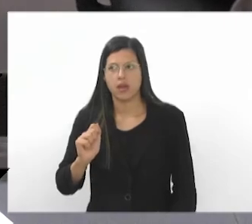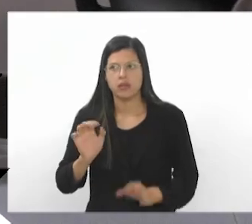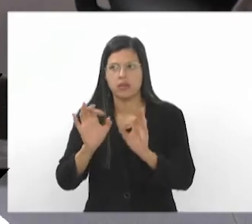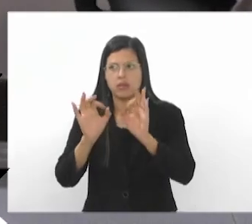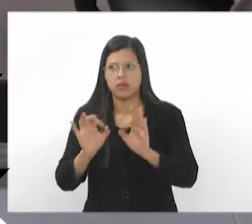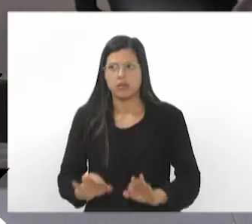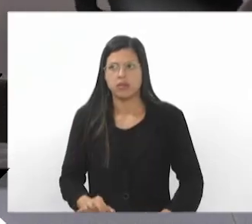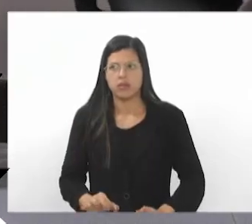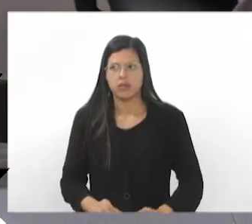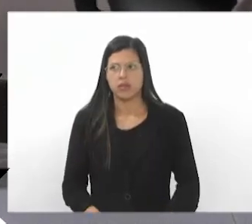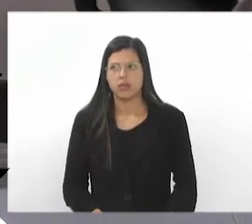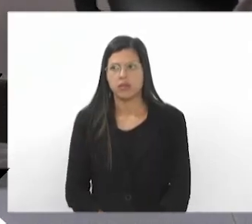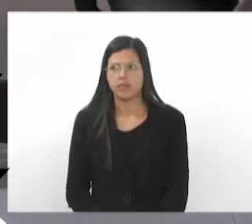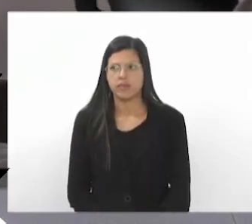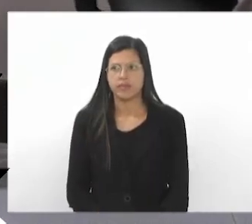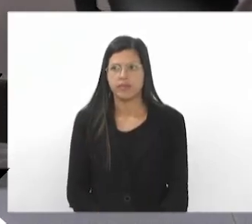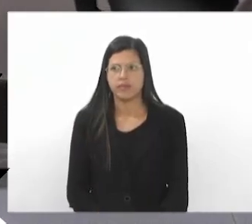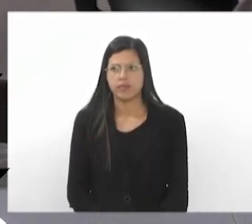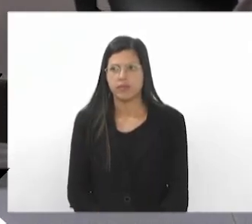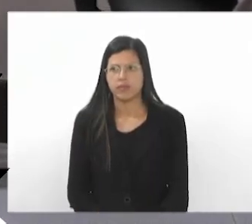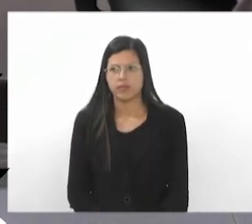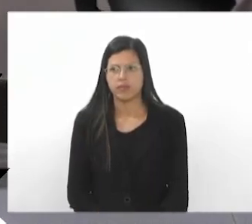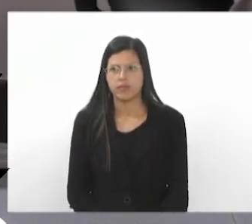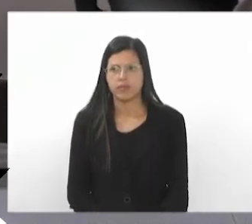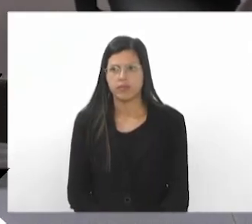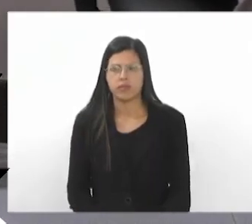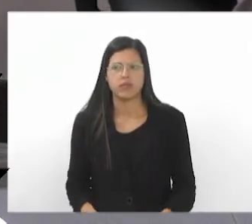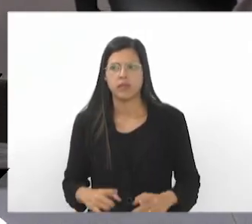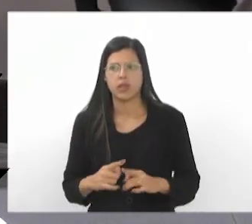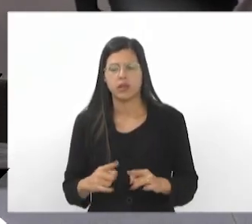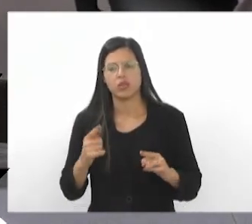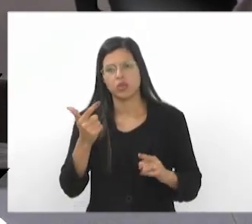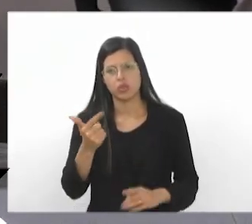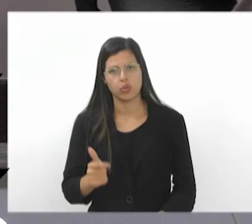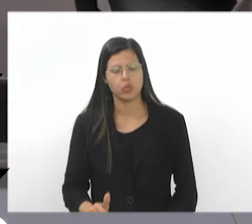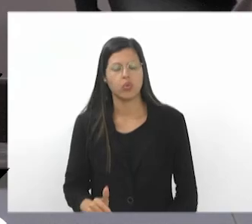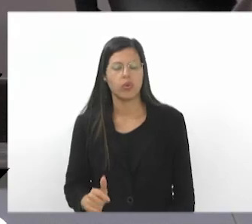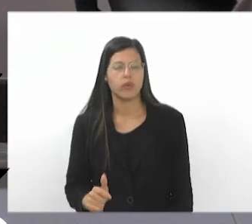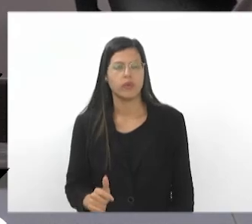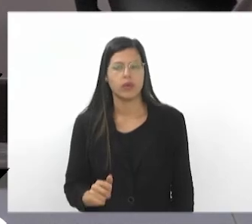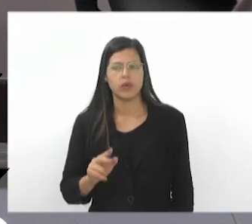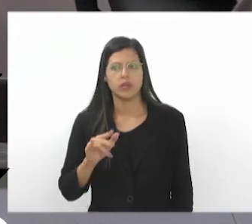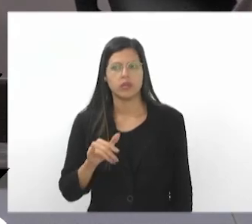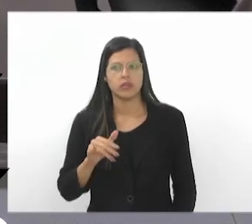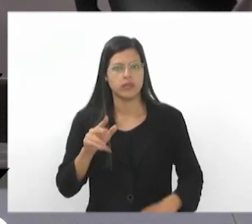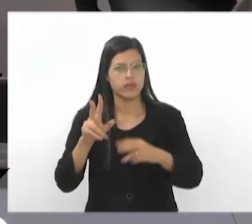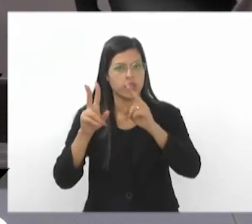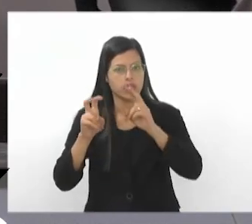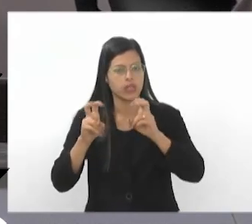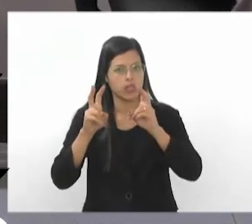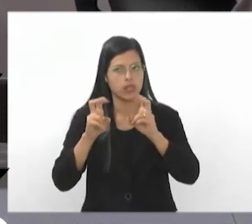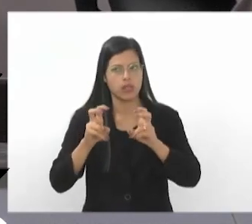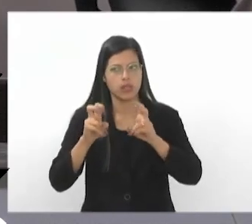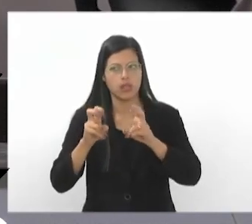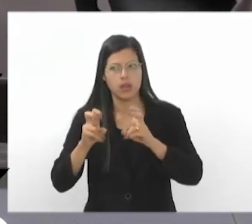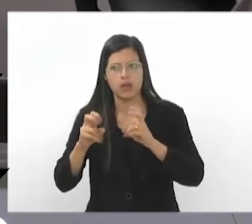e correto. Mas a gente vai entrar novamente num tema